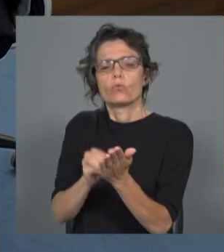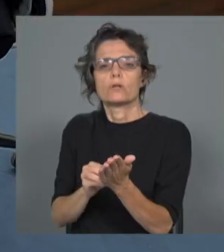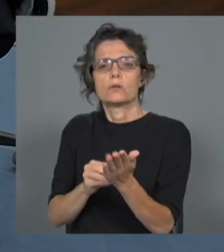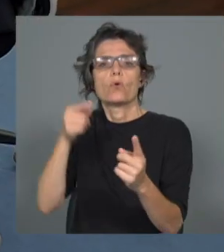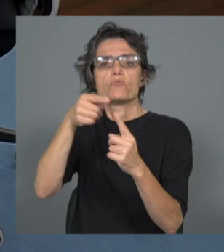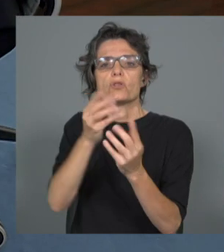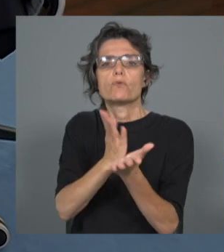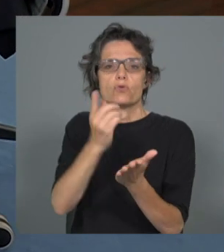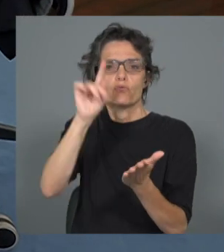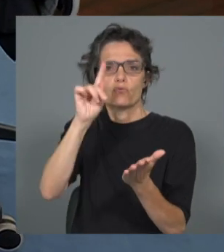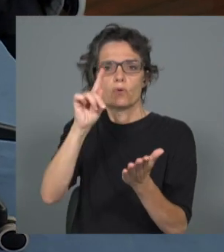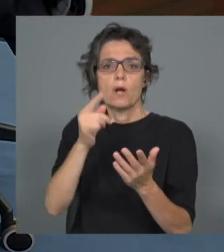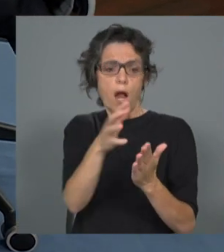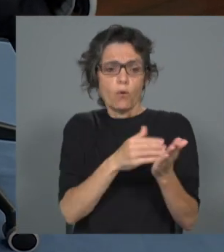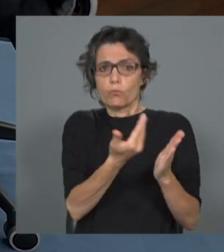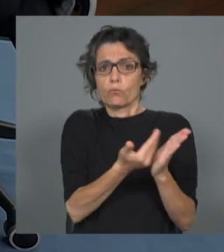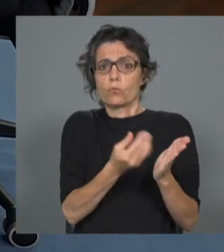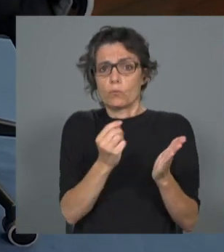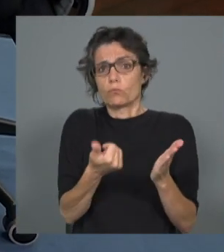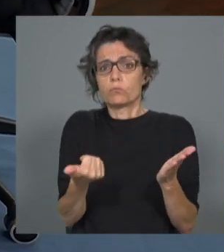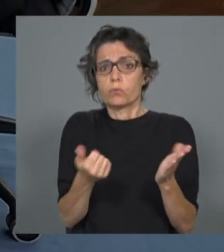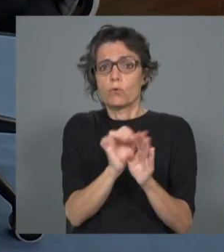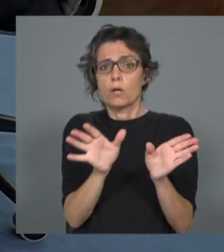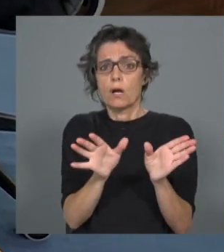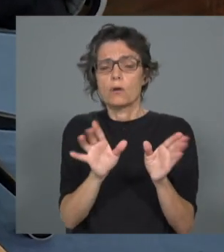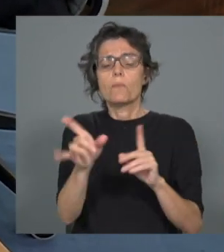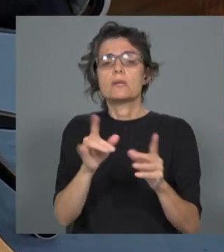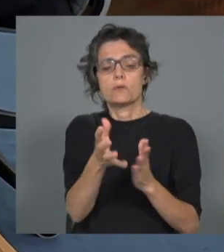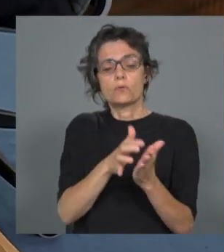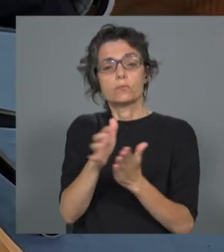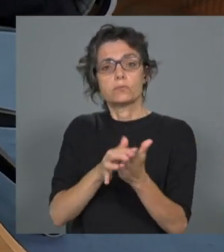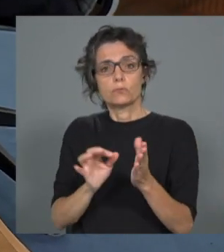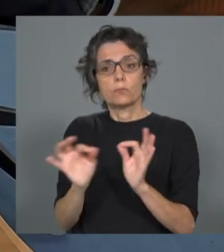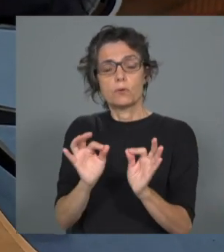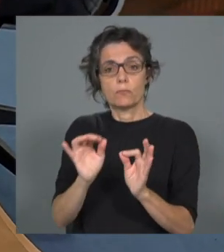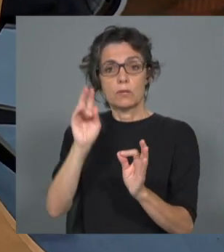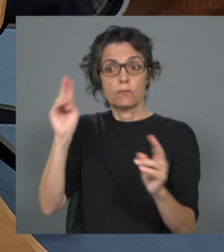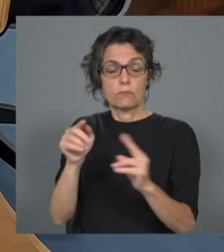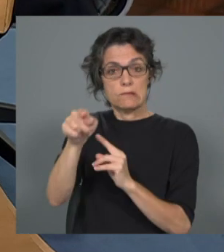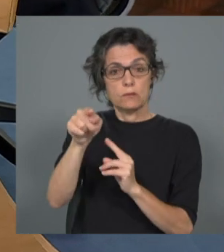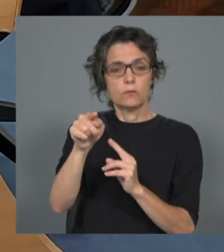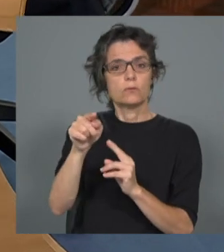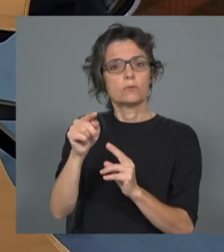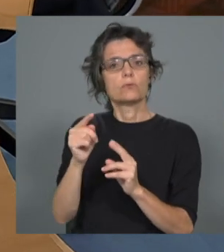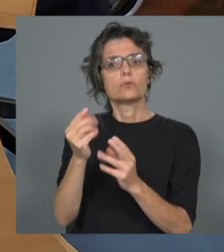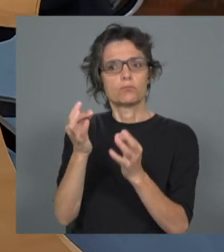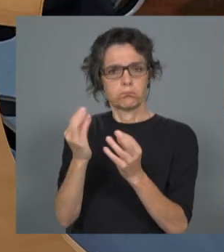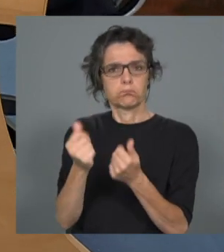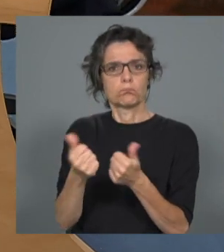ajudam, e há documentos muito bons. Estes documentos de preparação para o Sínodo são muito bons. Portanto, aqui interessa, creio